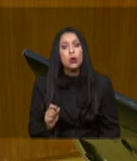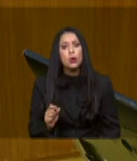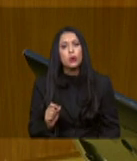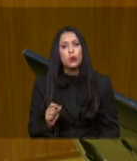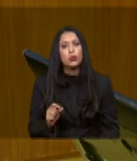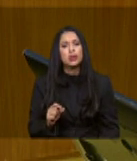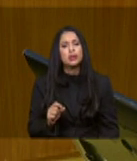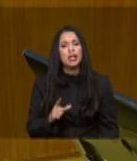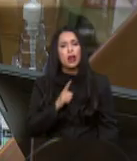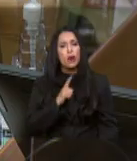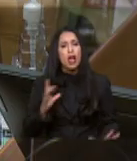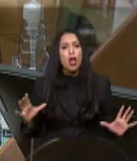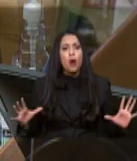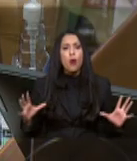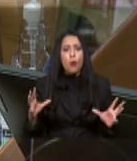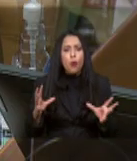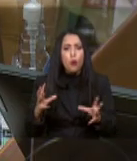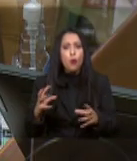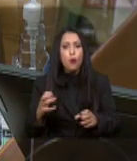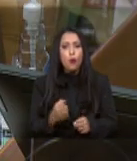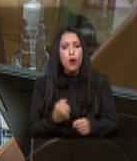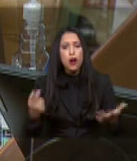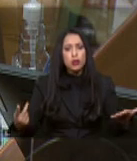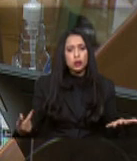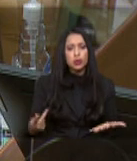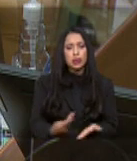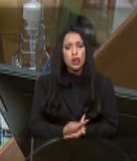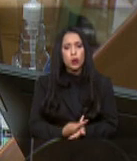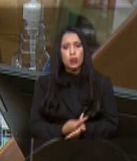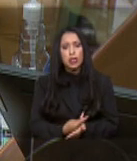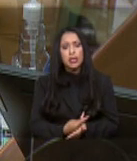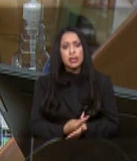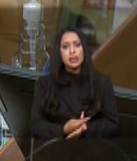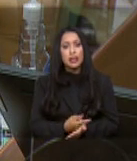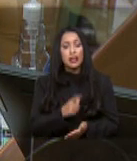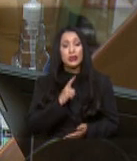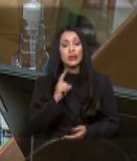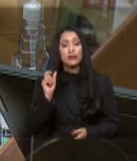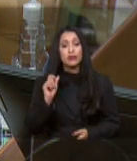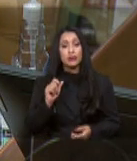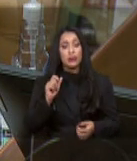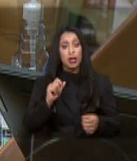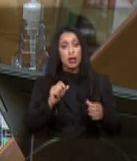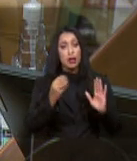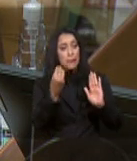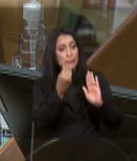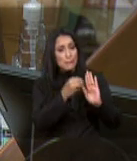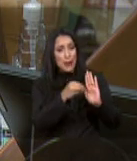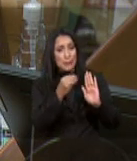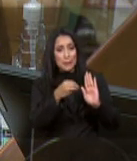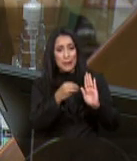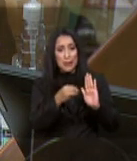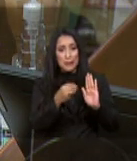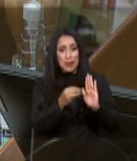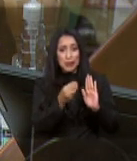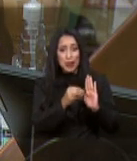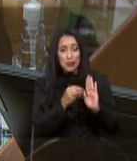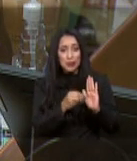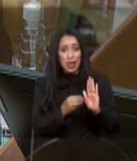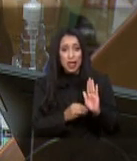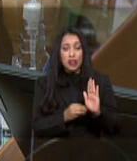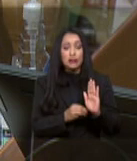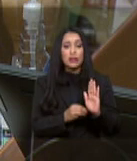em questão é um conjunto de medidas que estariam enfraquecendo, segundo os arguentes, que deixa